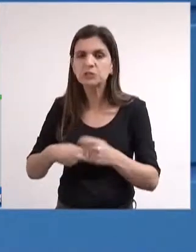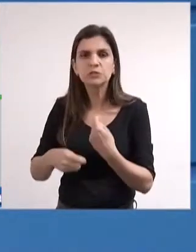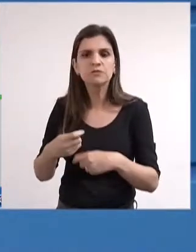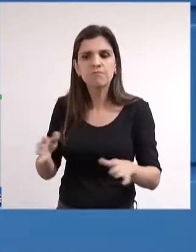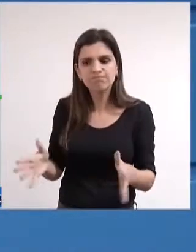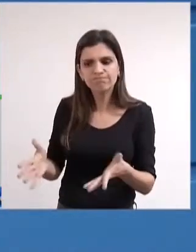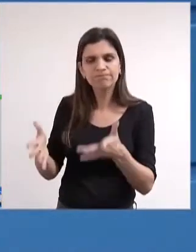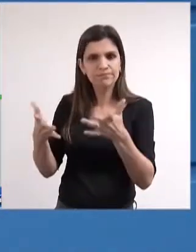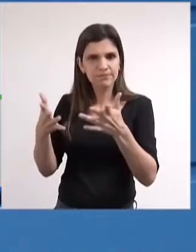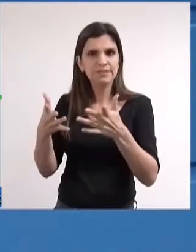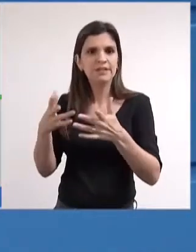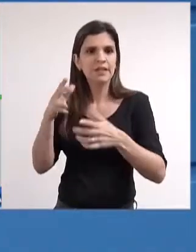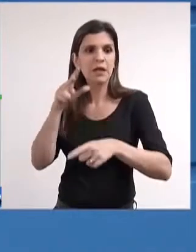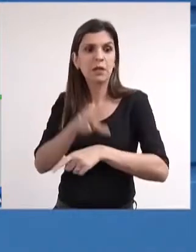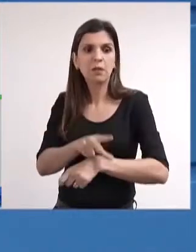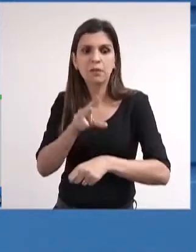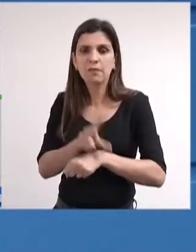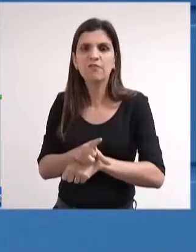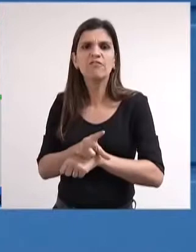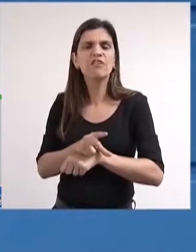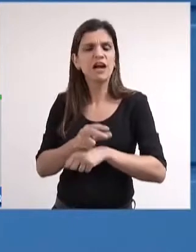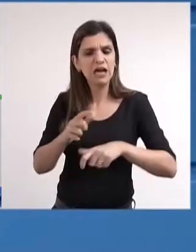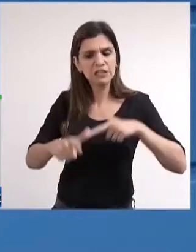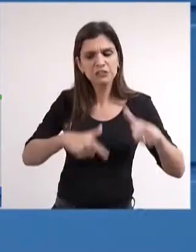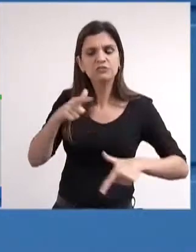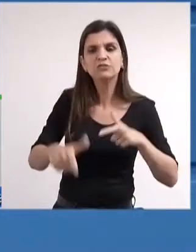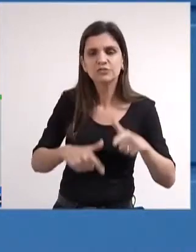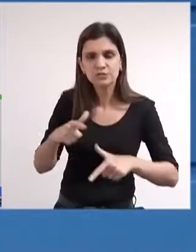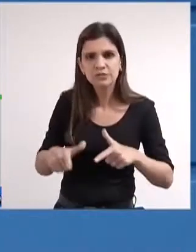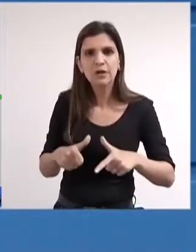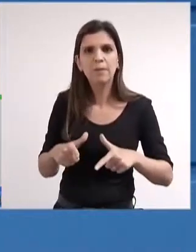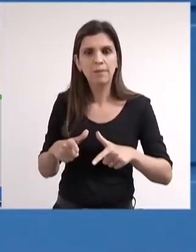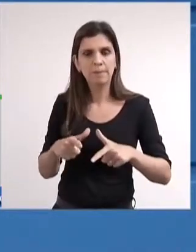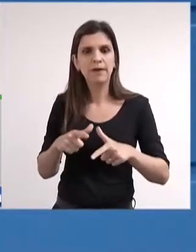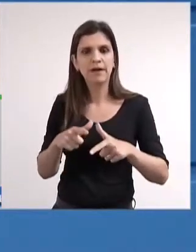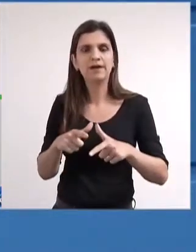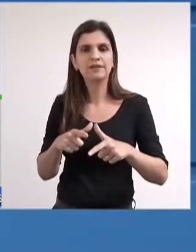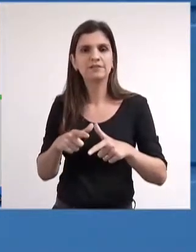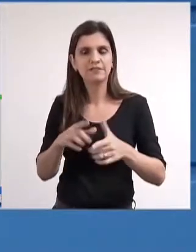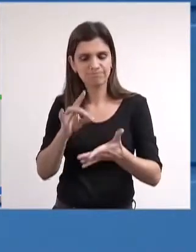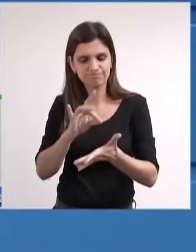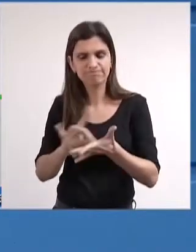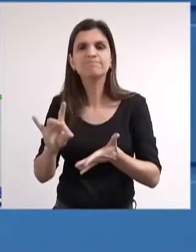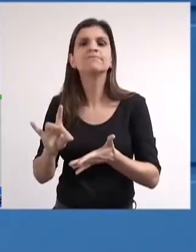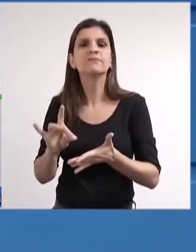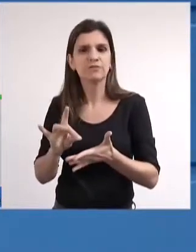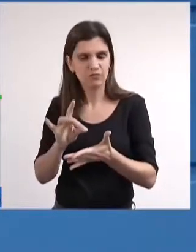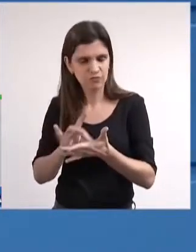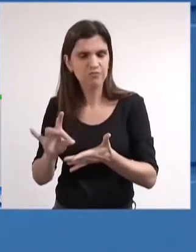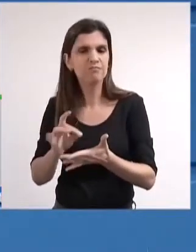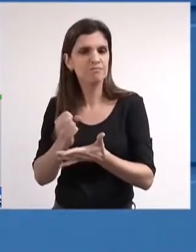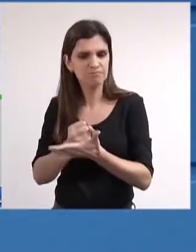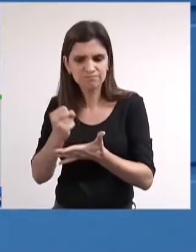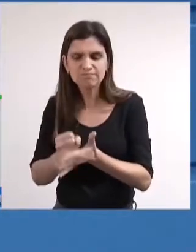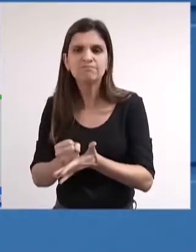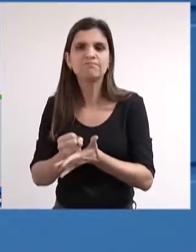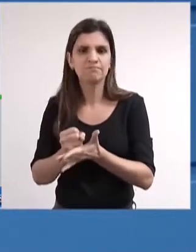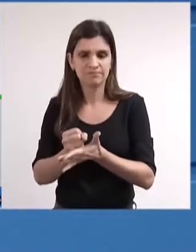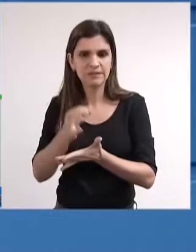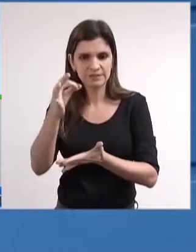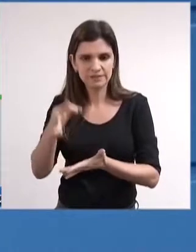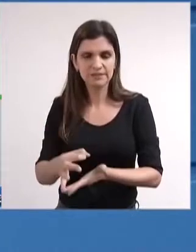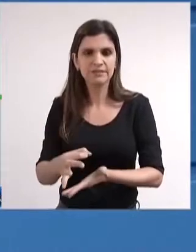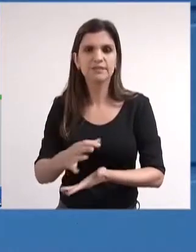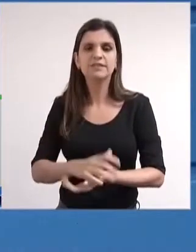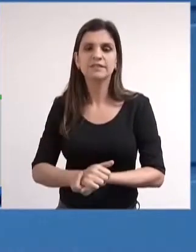emprego formal, com carteira registrada. Isso, às vezes, acontece, esse movimento, ele é do pequeno para o grande.